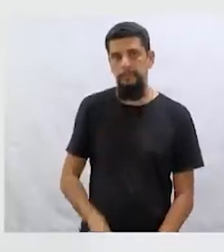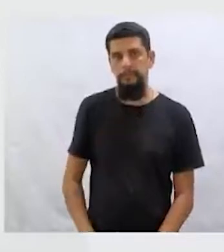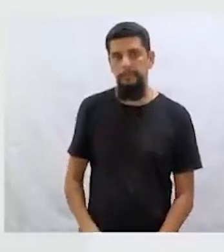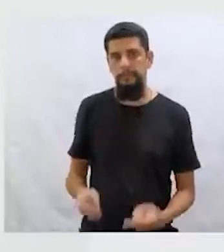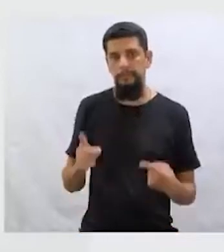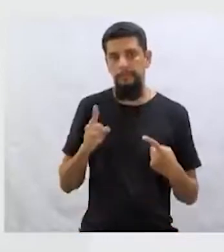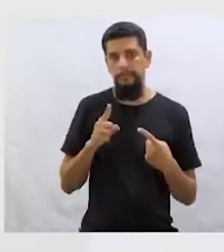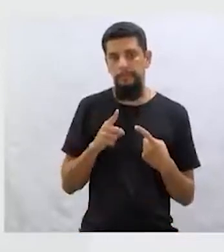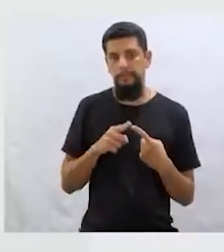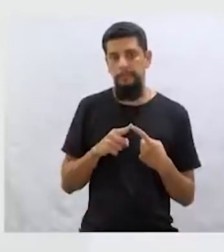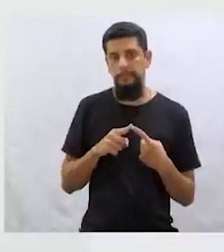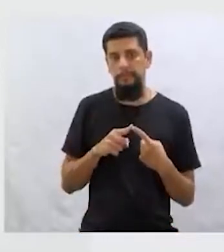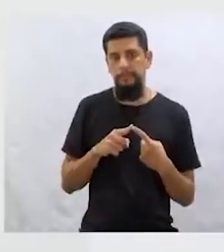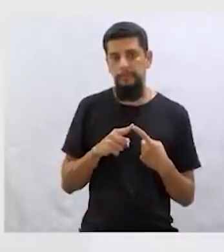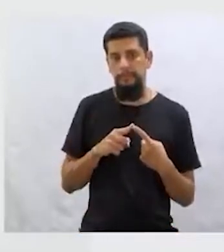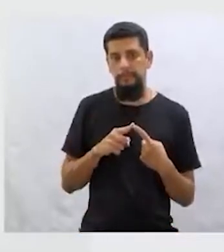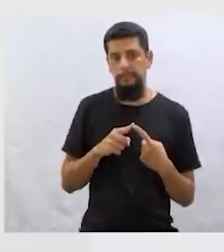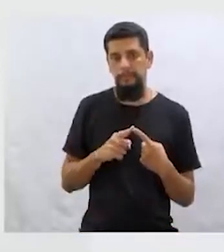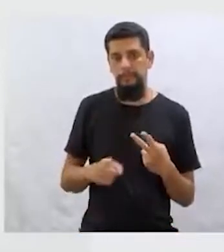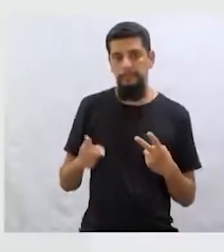gente.